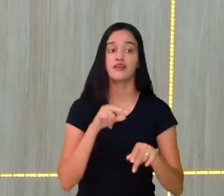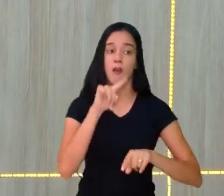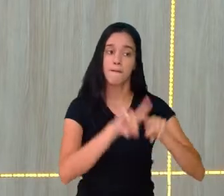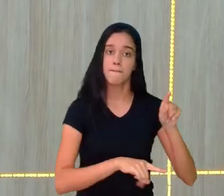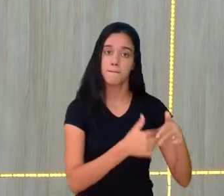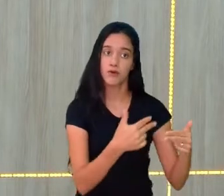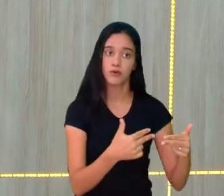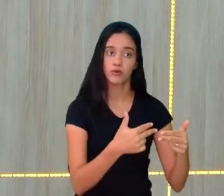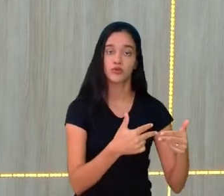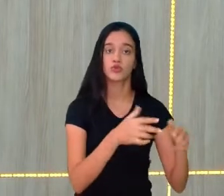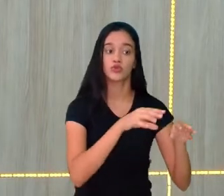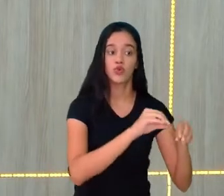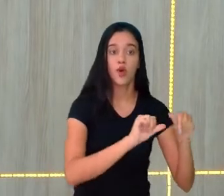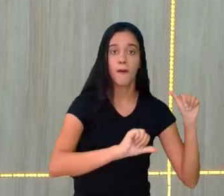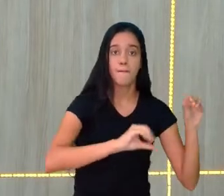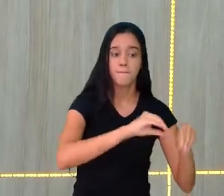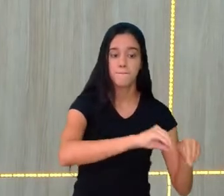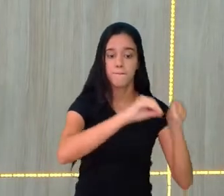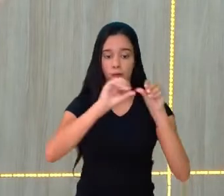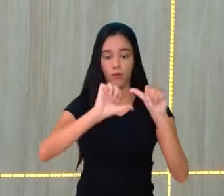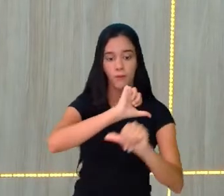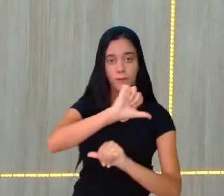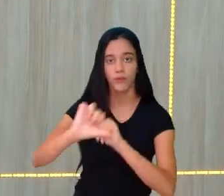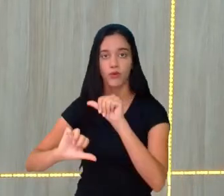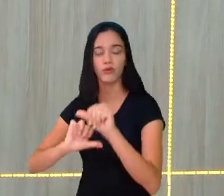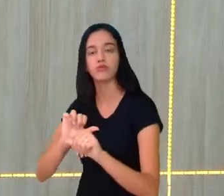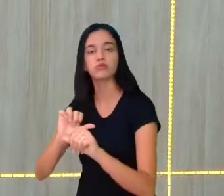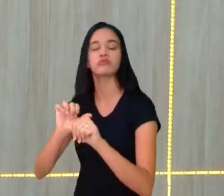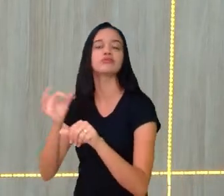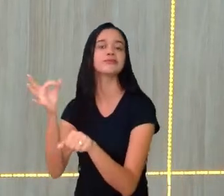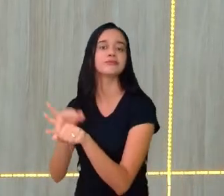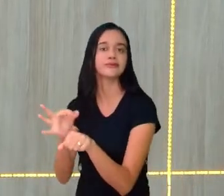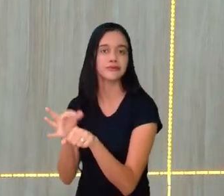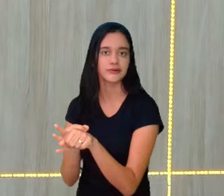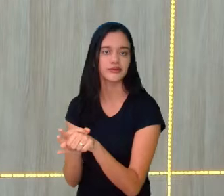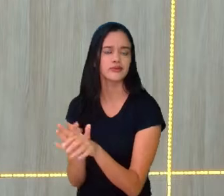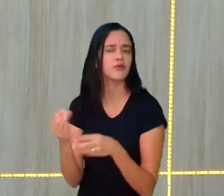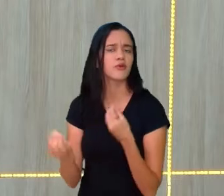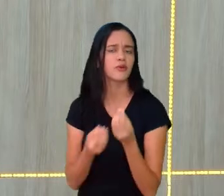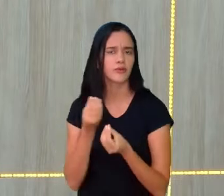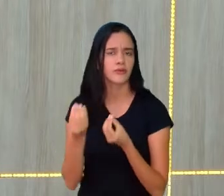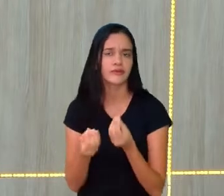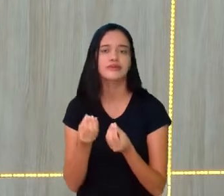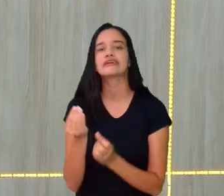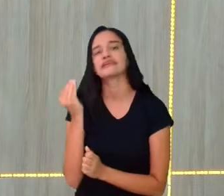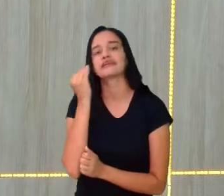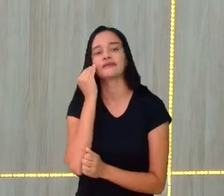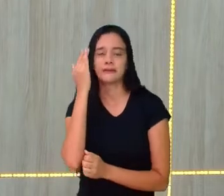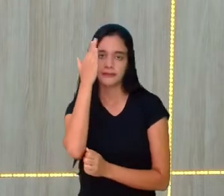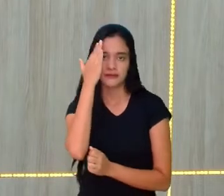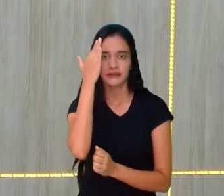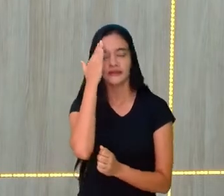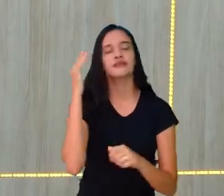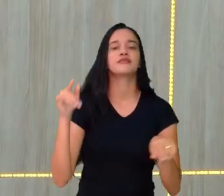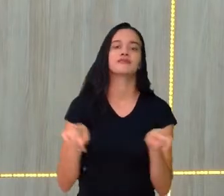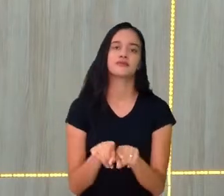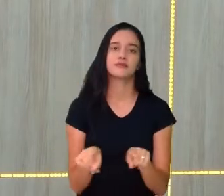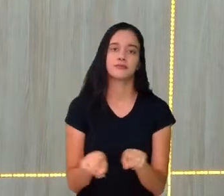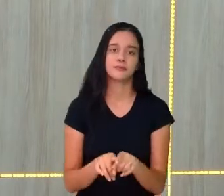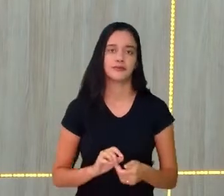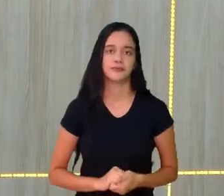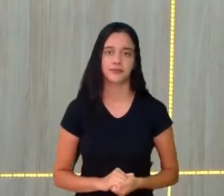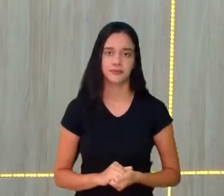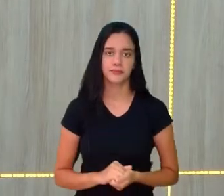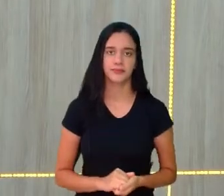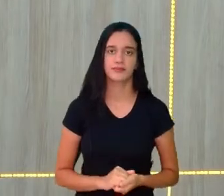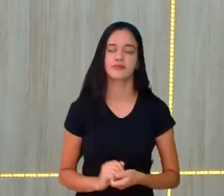produto por moeda, né? Como é que ocorreu o processo de industrialização na humanidade? Vamos tentar entender isso também ao longo do tempo,